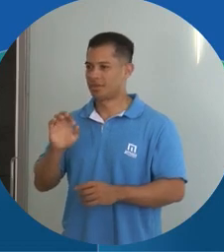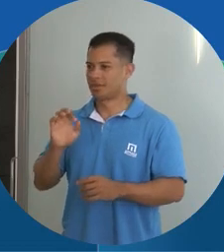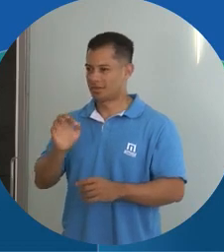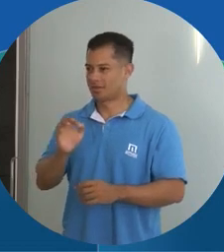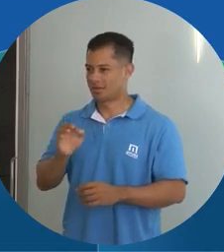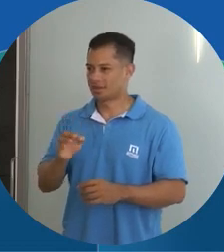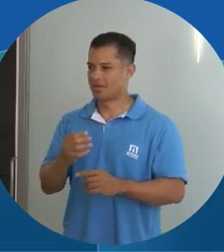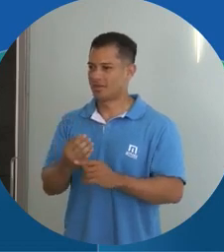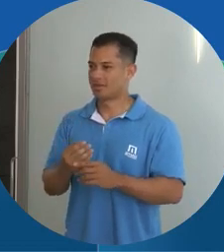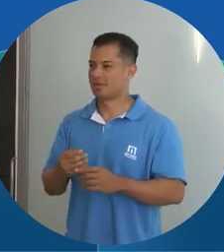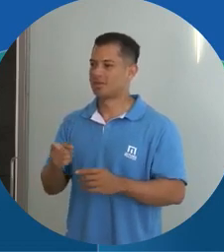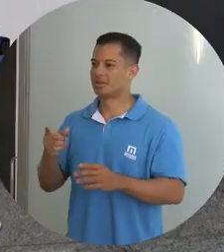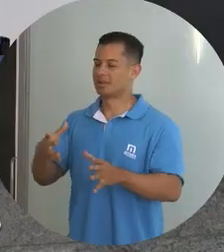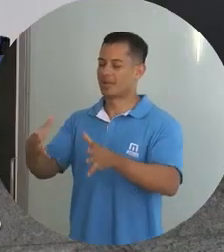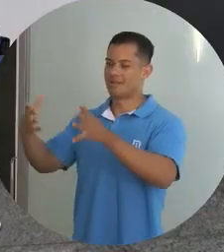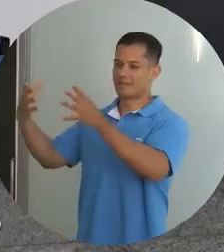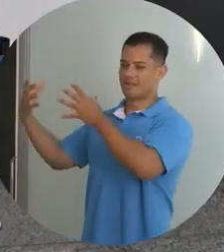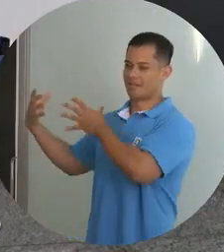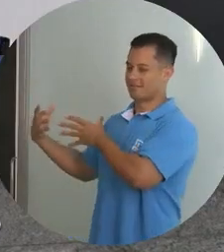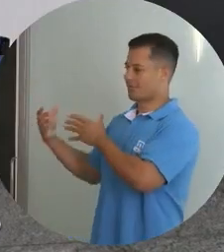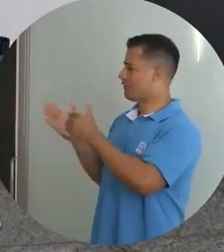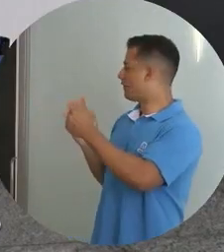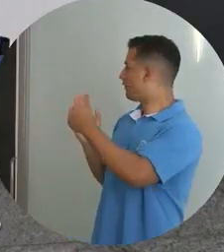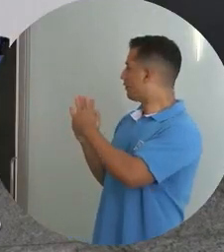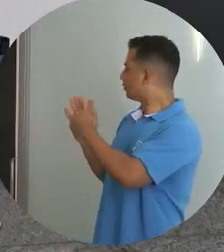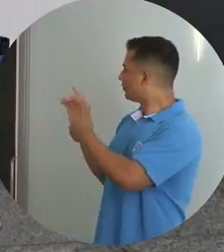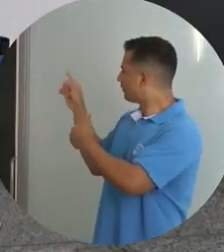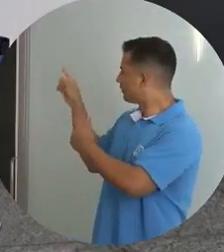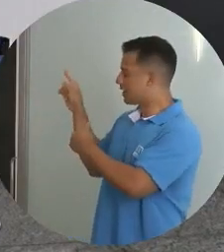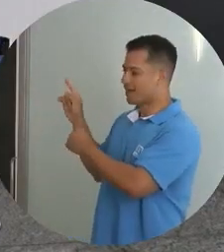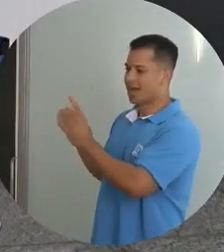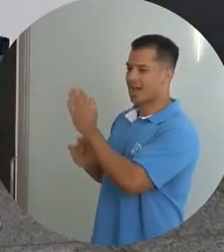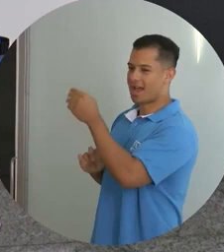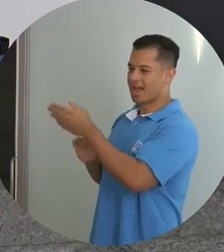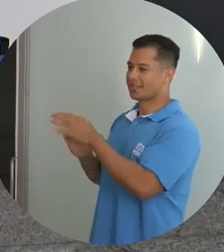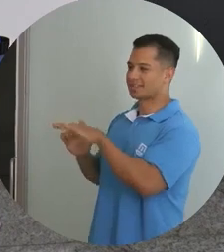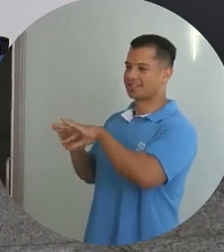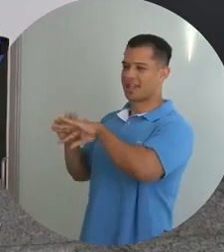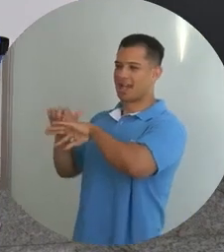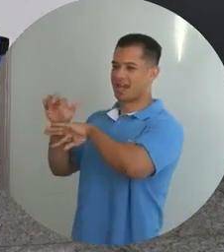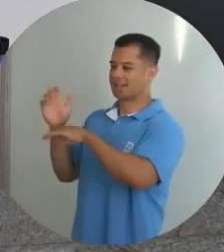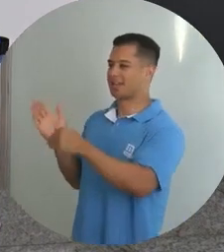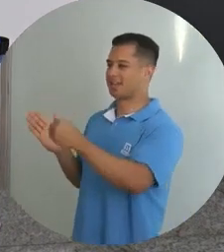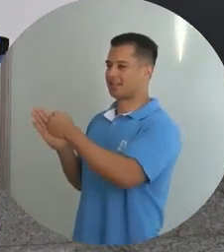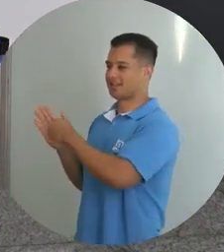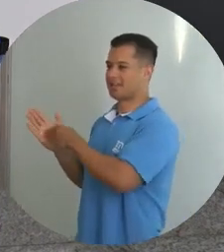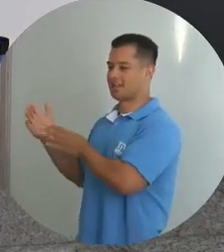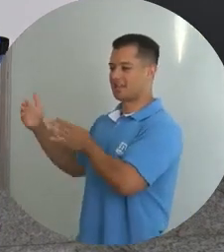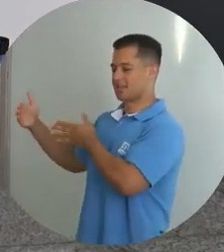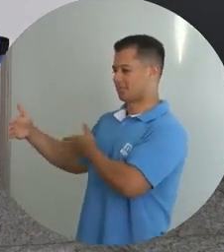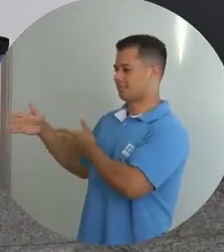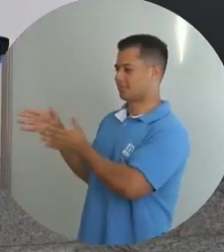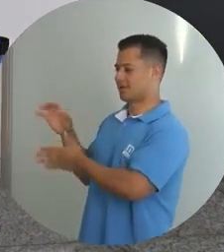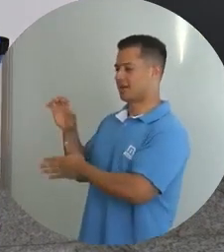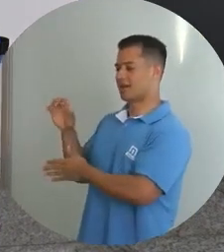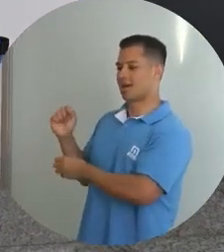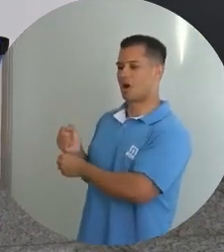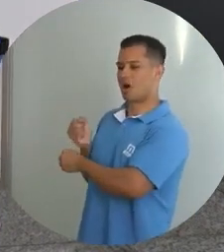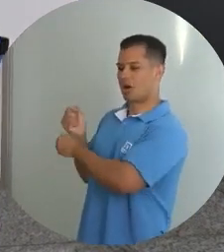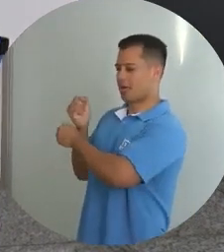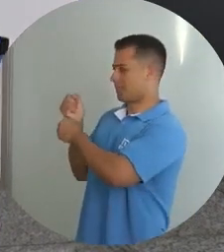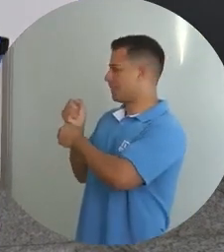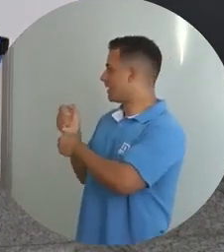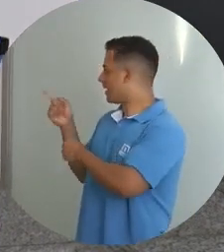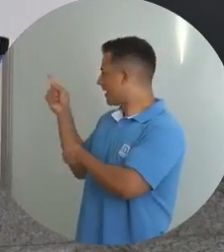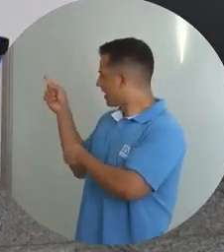O canteiro novo está de fundo ali, ó. Aí É. sobe lá para cima. Pois é, que a gente vê só o coroamento em cima hoje, é essa base. Ela está